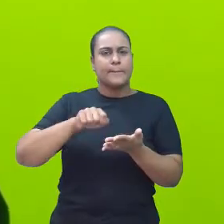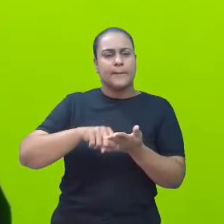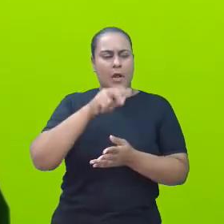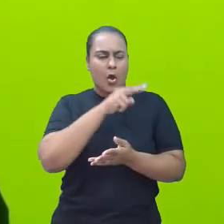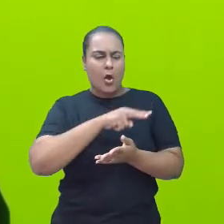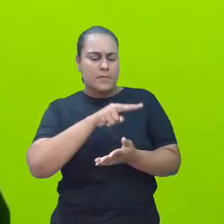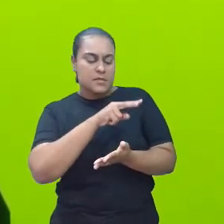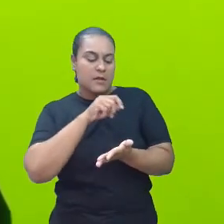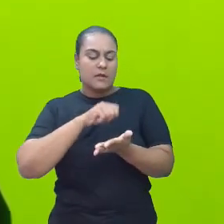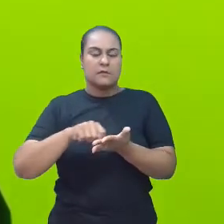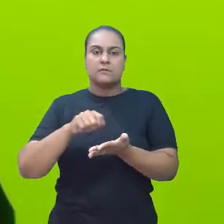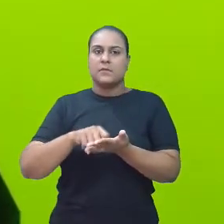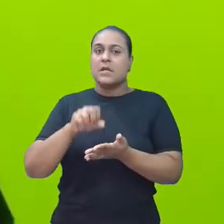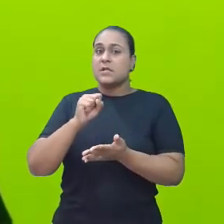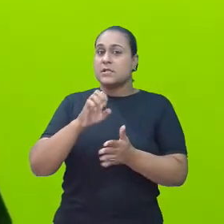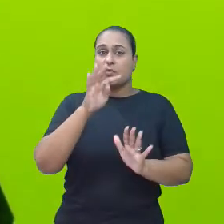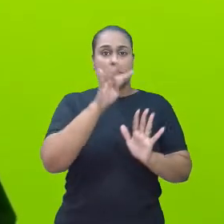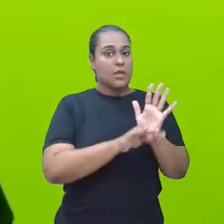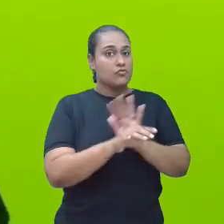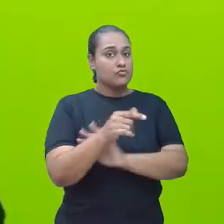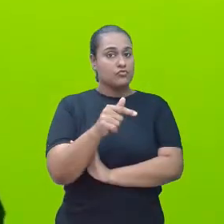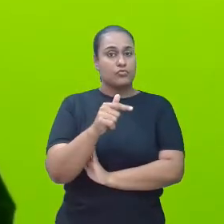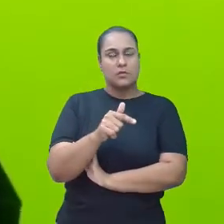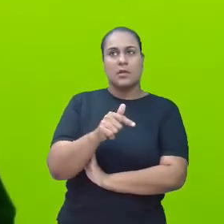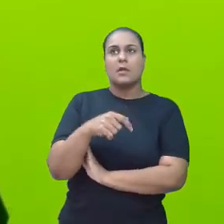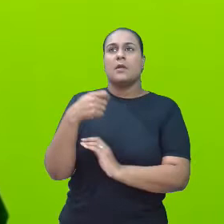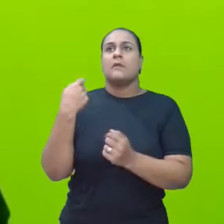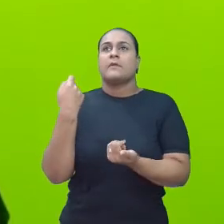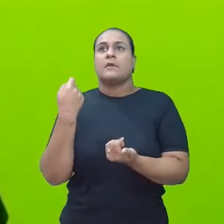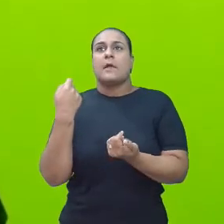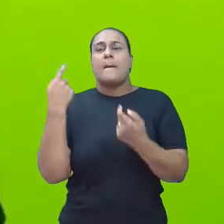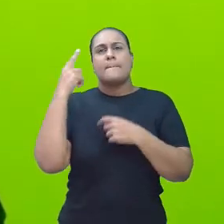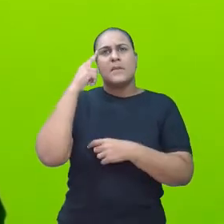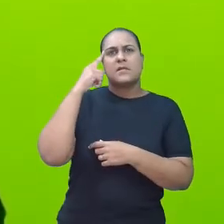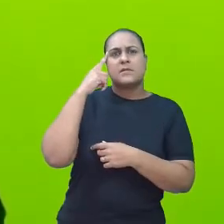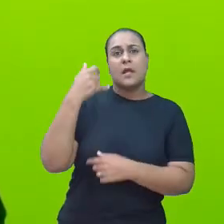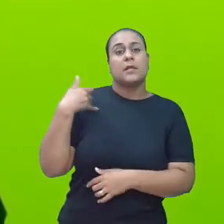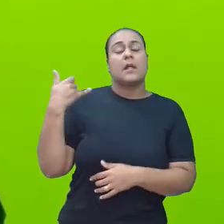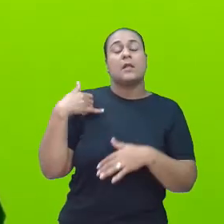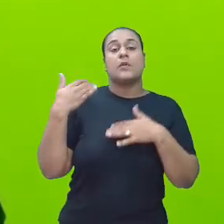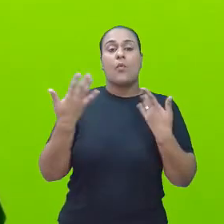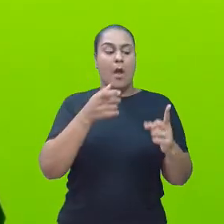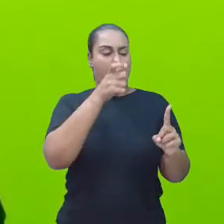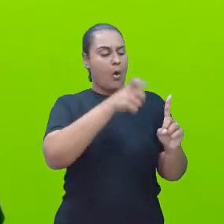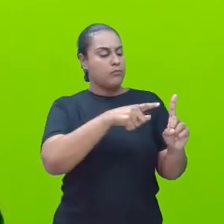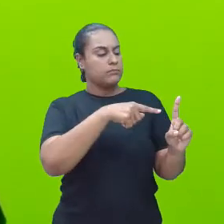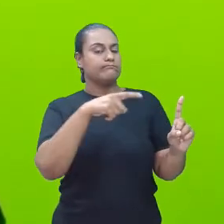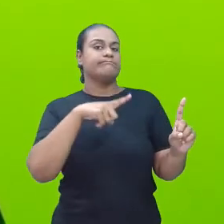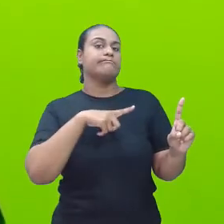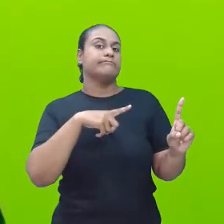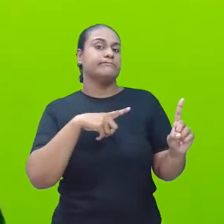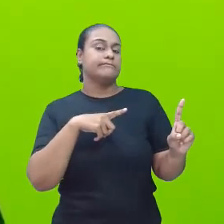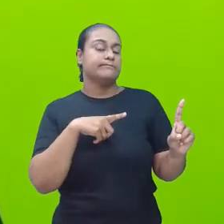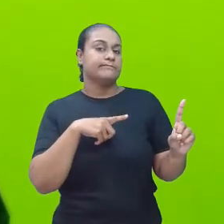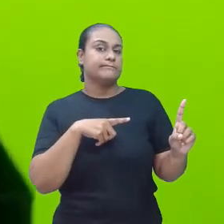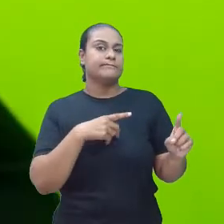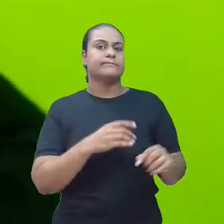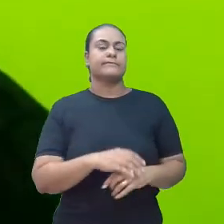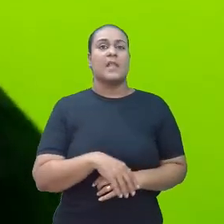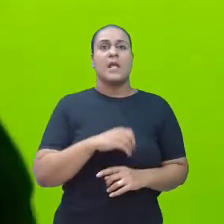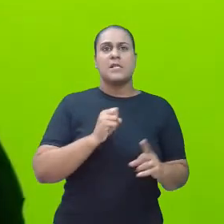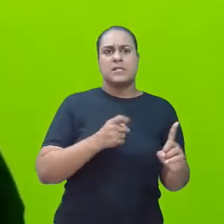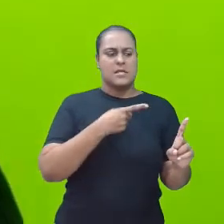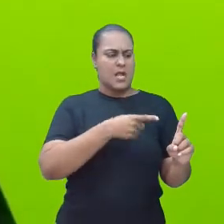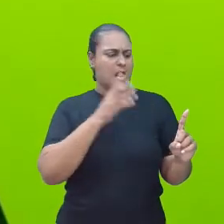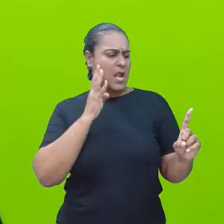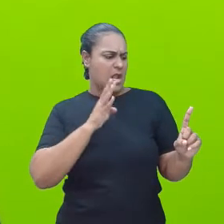texto não diz, você vai pensar que idade esse personagem tem, entendeu? Se ele é simpático,